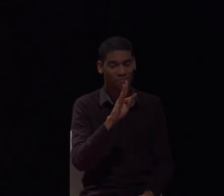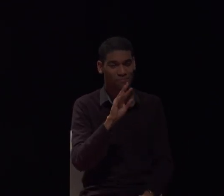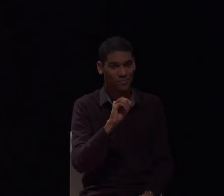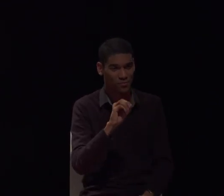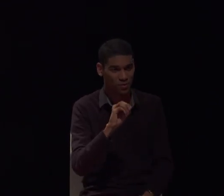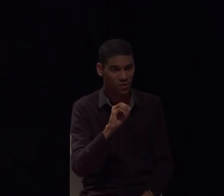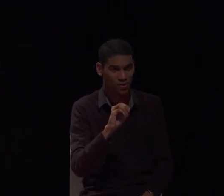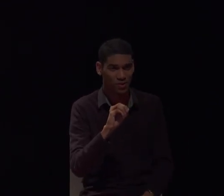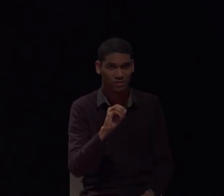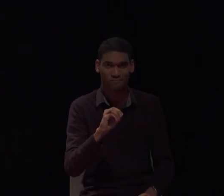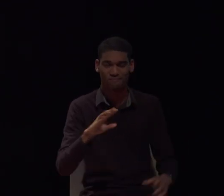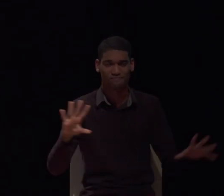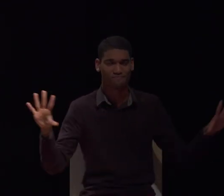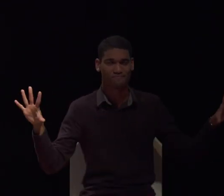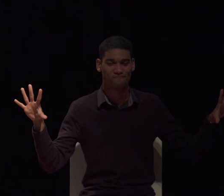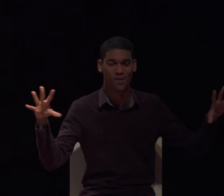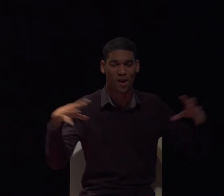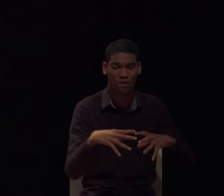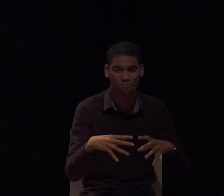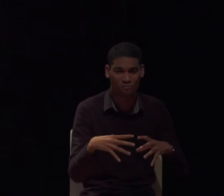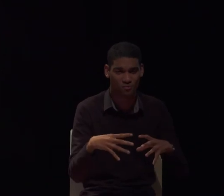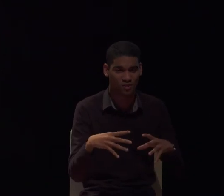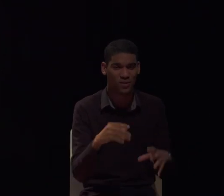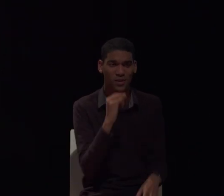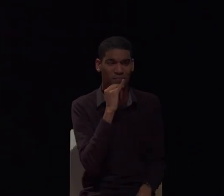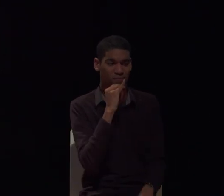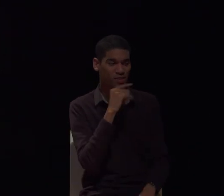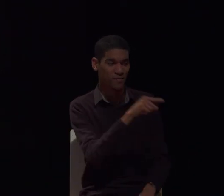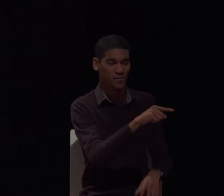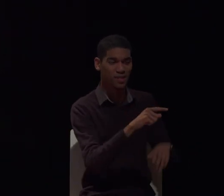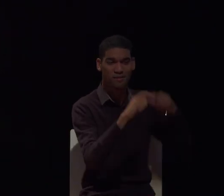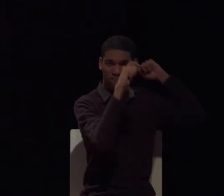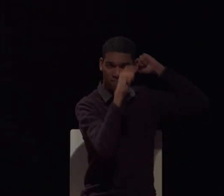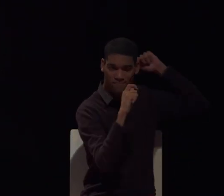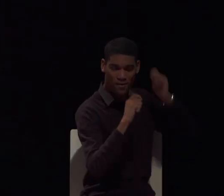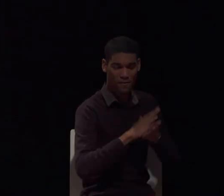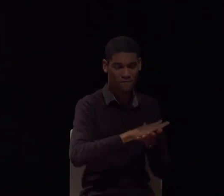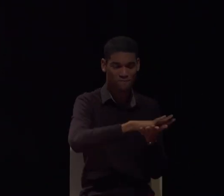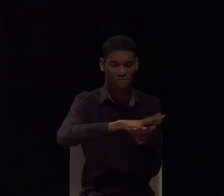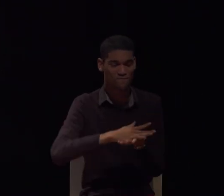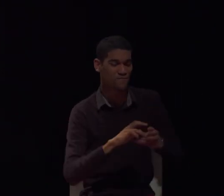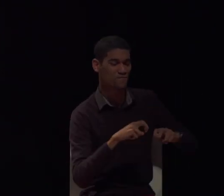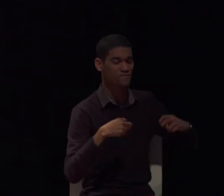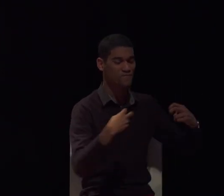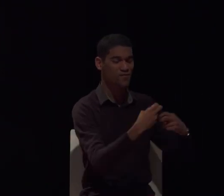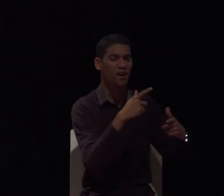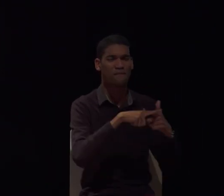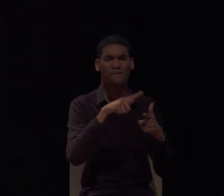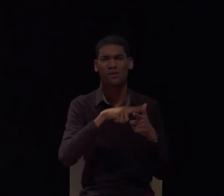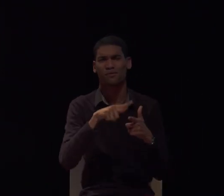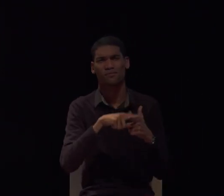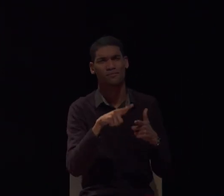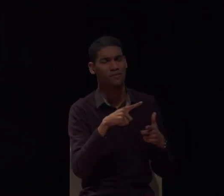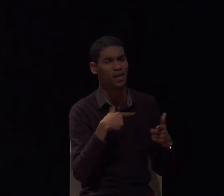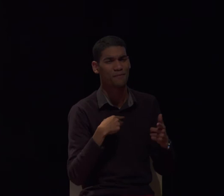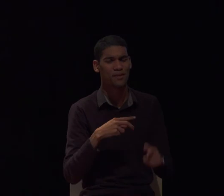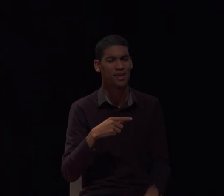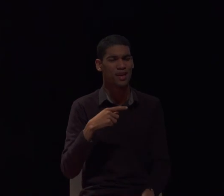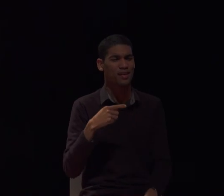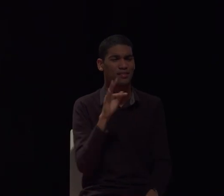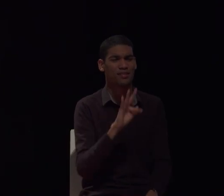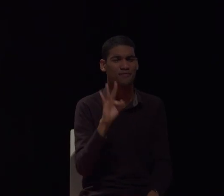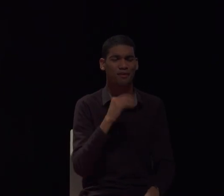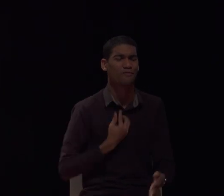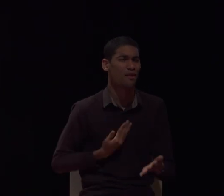produtos agro treinadores na roda de pagode você discutir os seus problemas porque diabo você não passou da faculdade